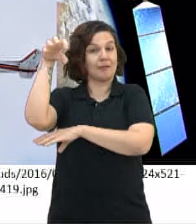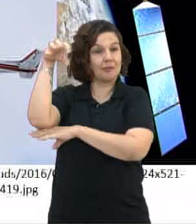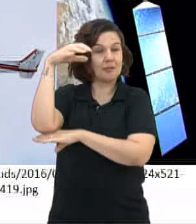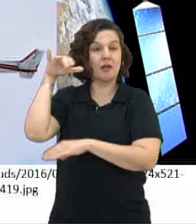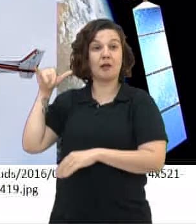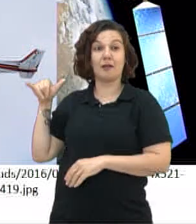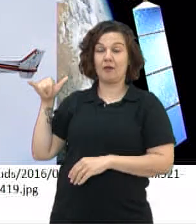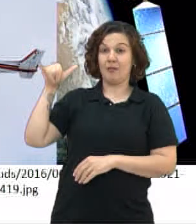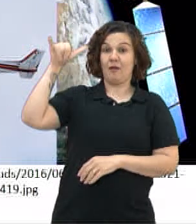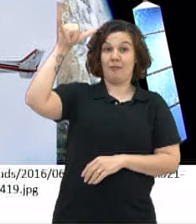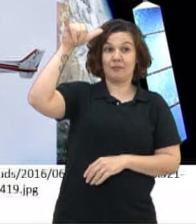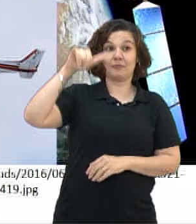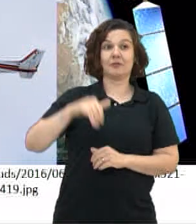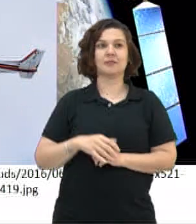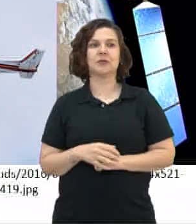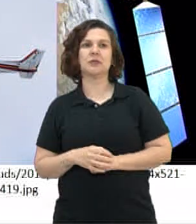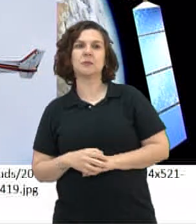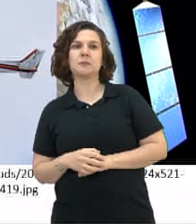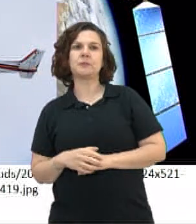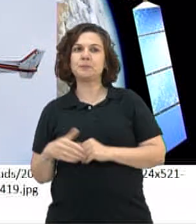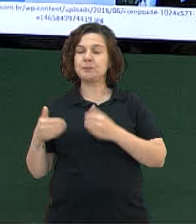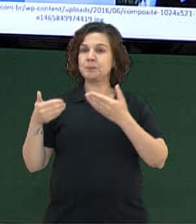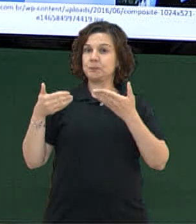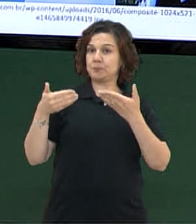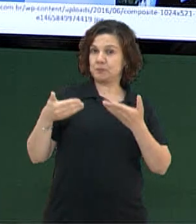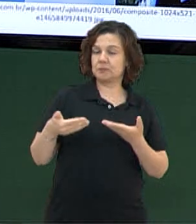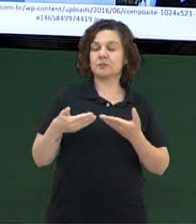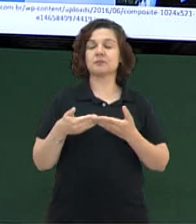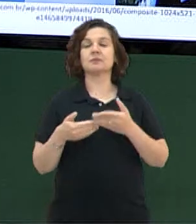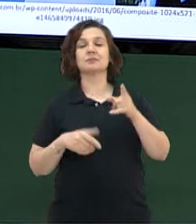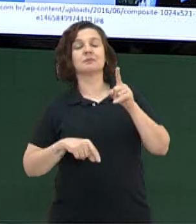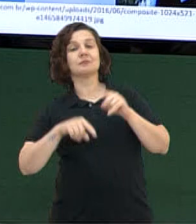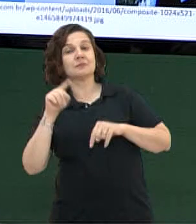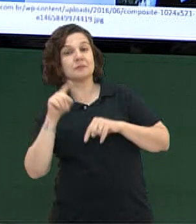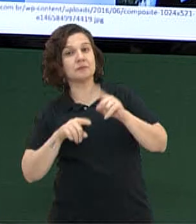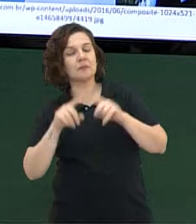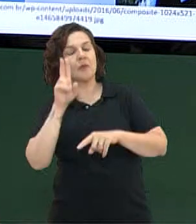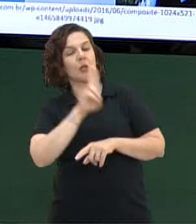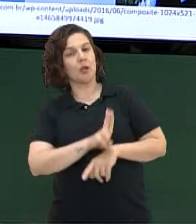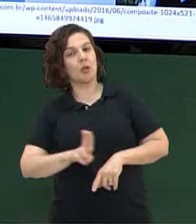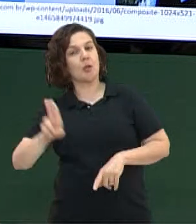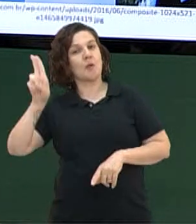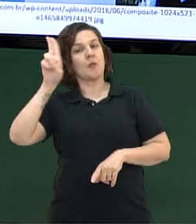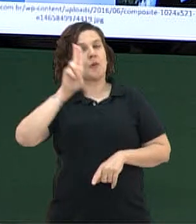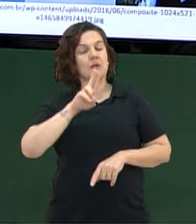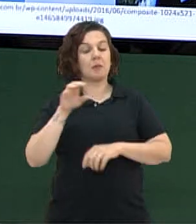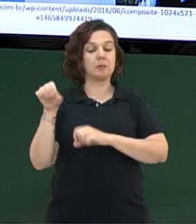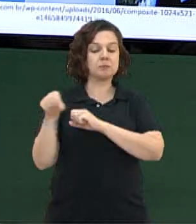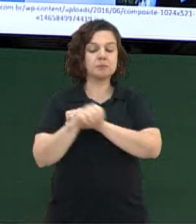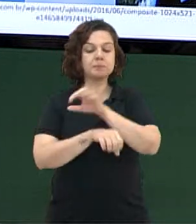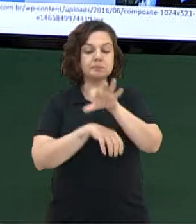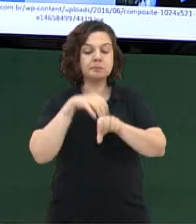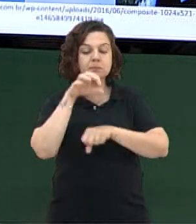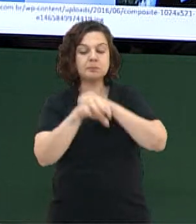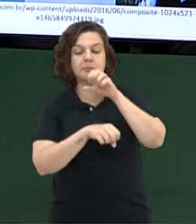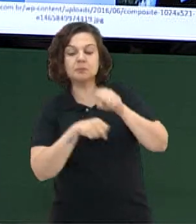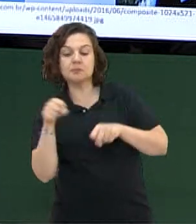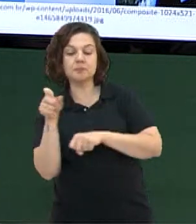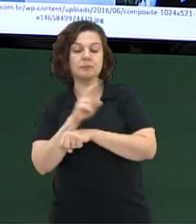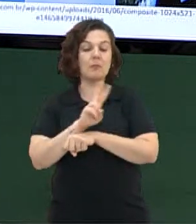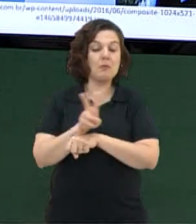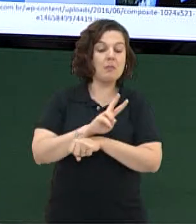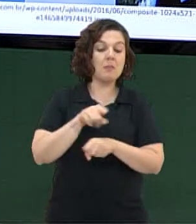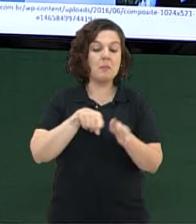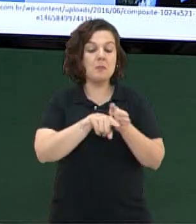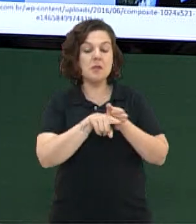um avião. E esses equipamentos, eles são ferramentas muito utilizadas para o sensoriamento remoto. Por quê?